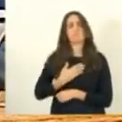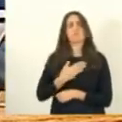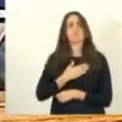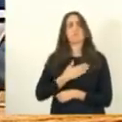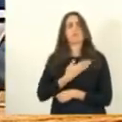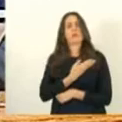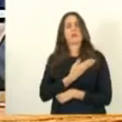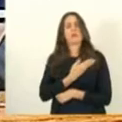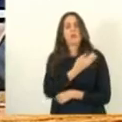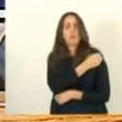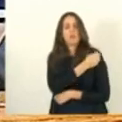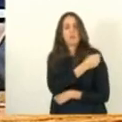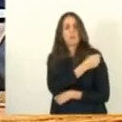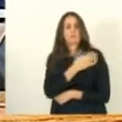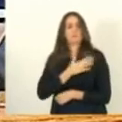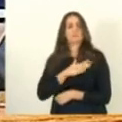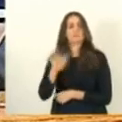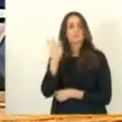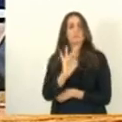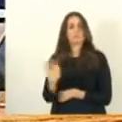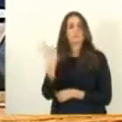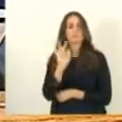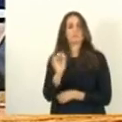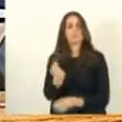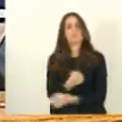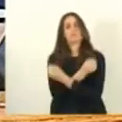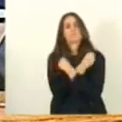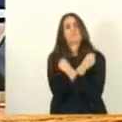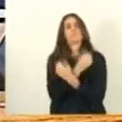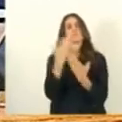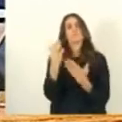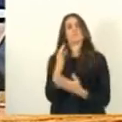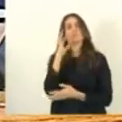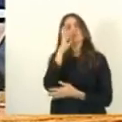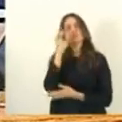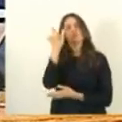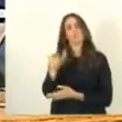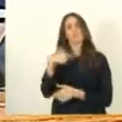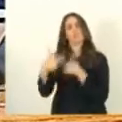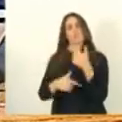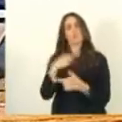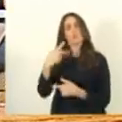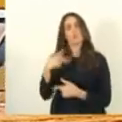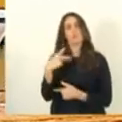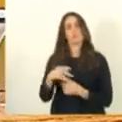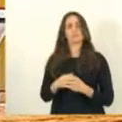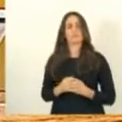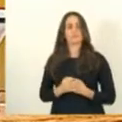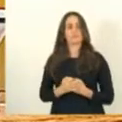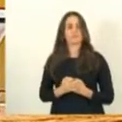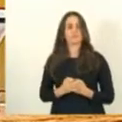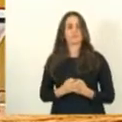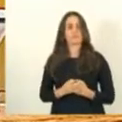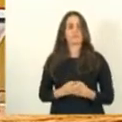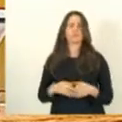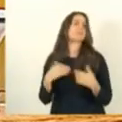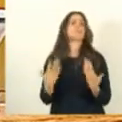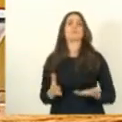de faculdade. Silvinho, um grande abraço para você, cara, admiro muito seu trabalho, você é um cara bacana. Veja